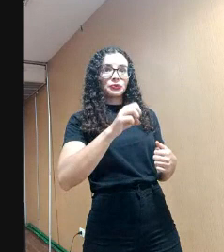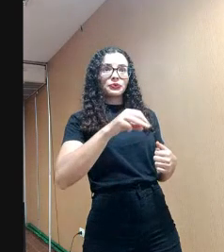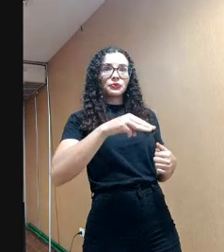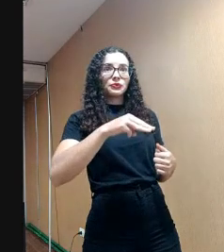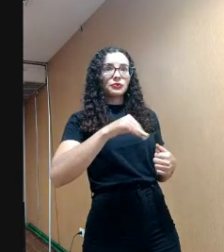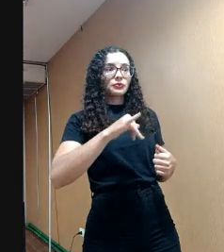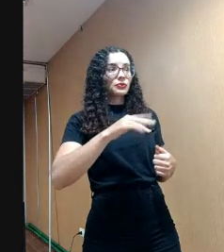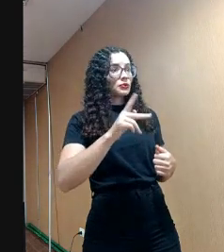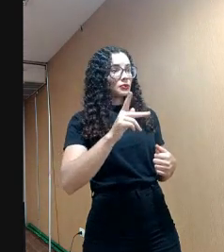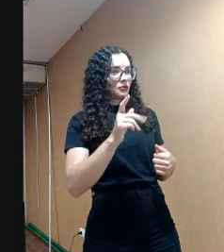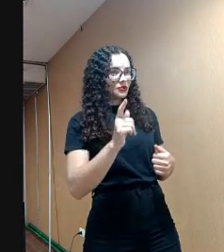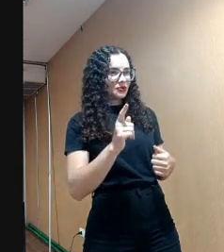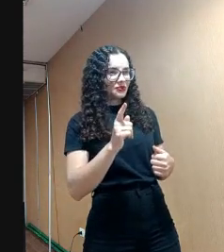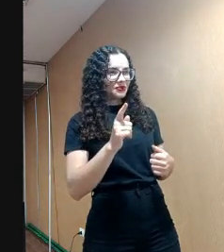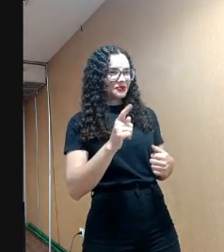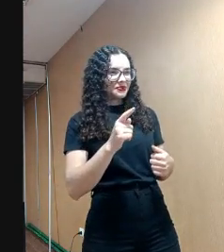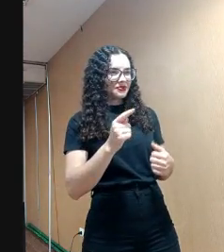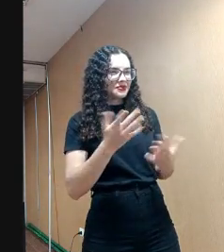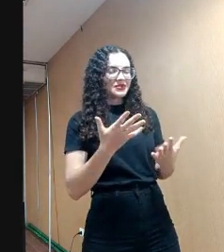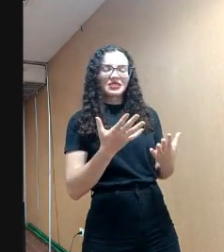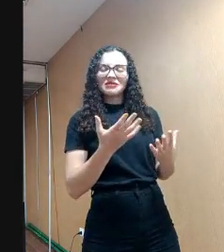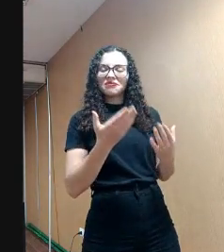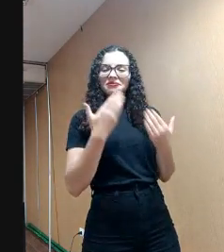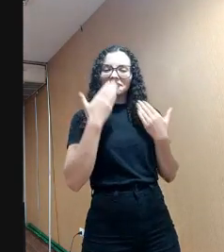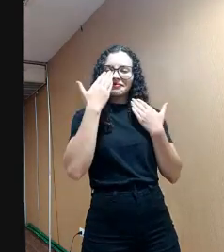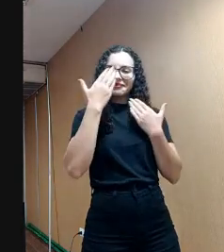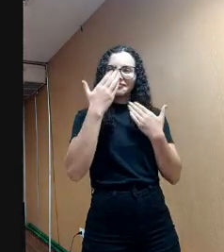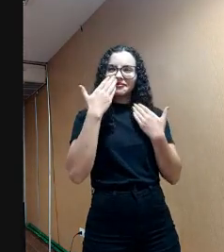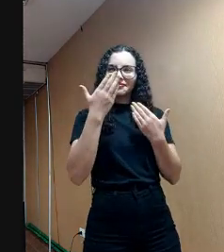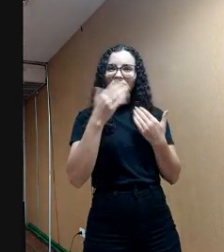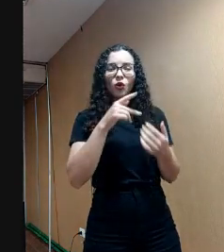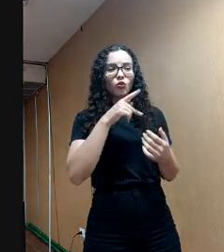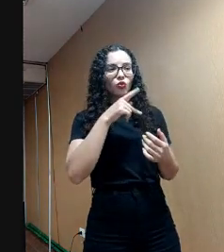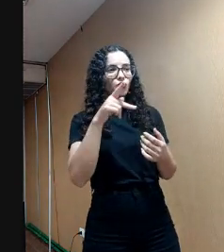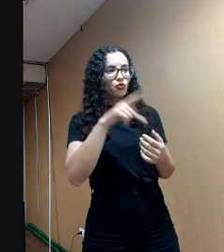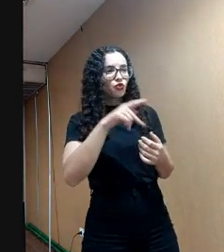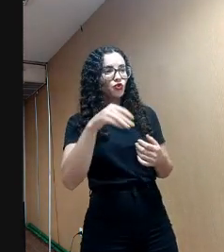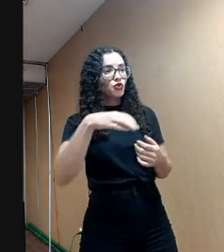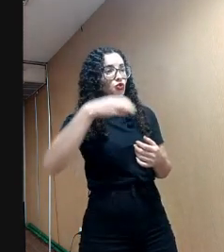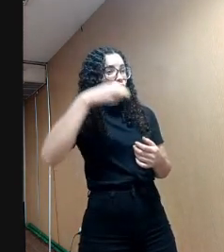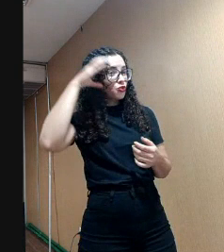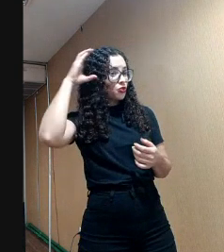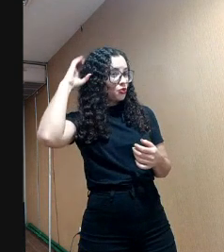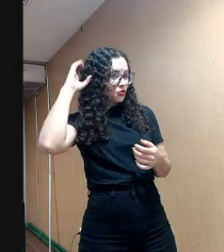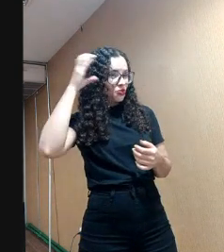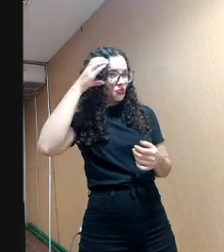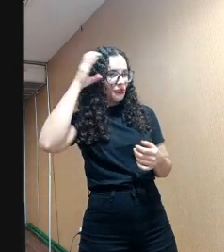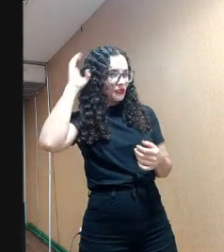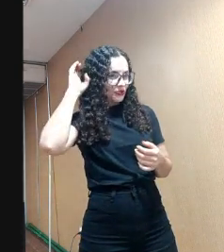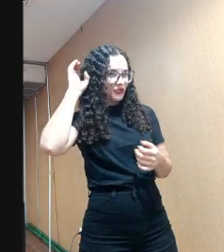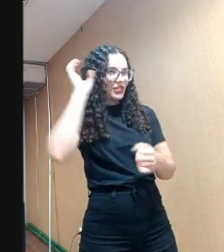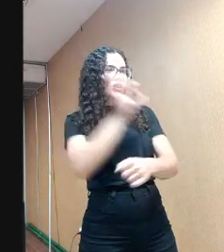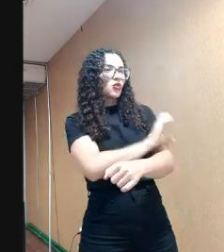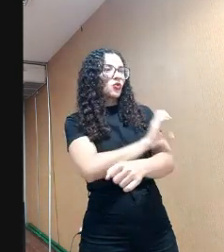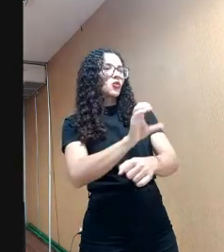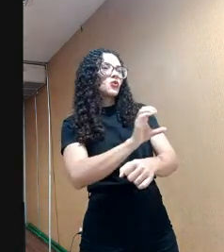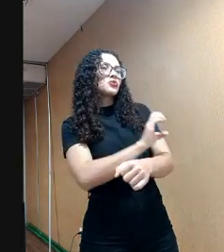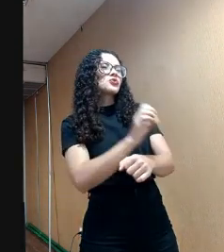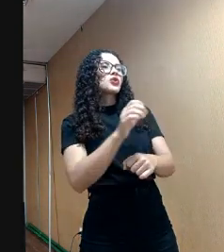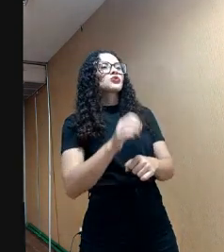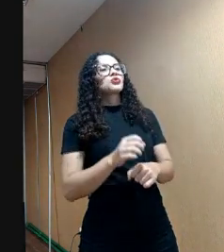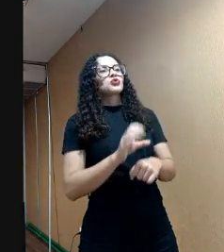trabalho do nosso querido professor Carlos Bino, coordenador do curso de licenciatura em matemática